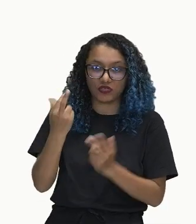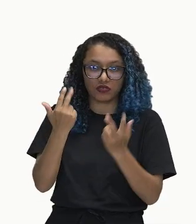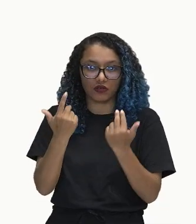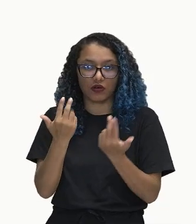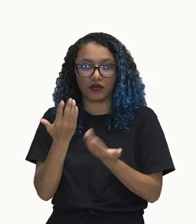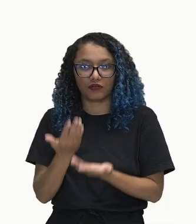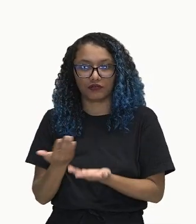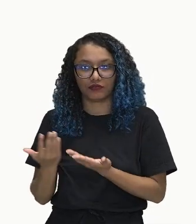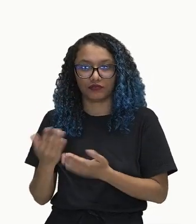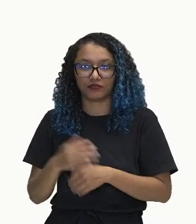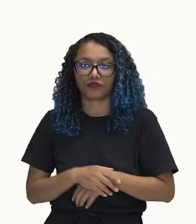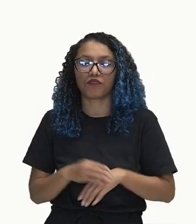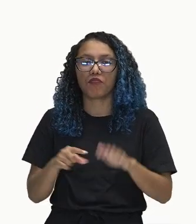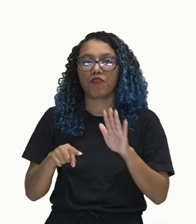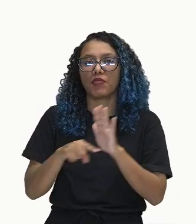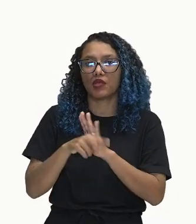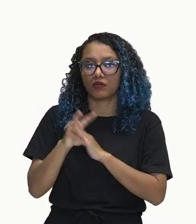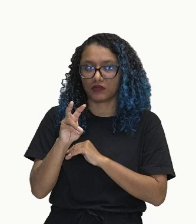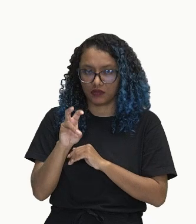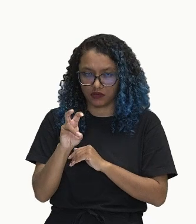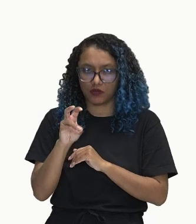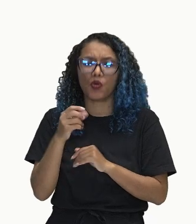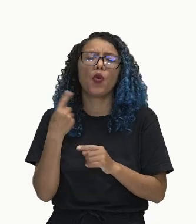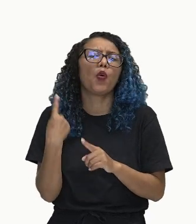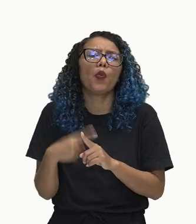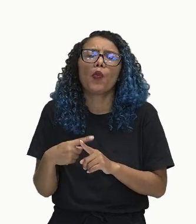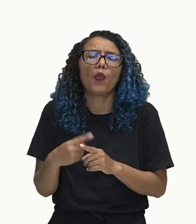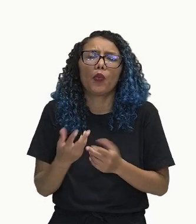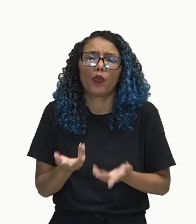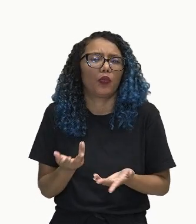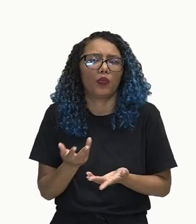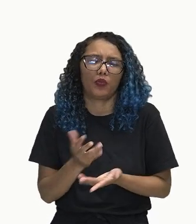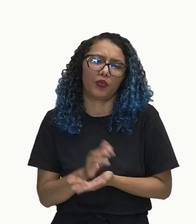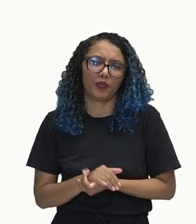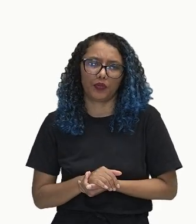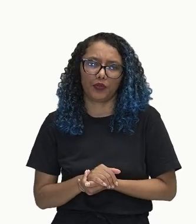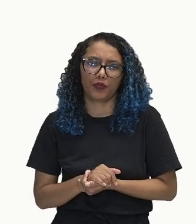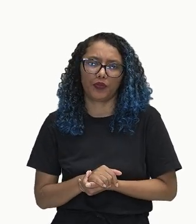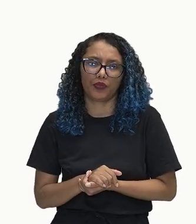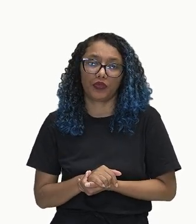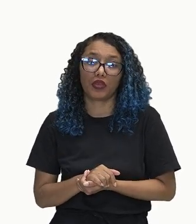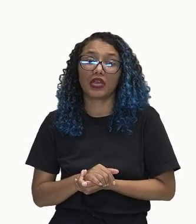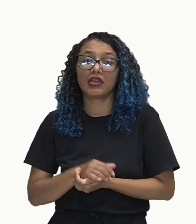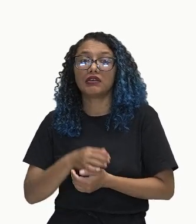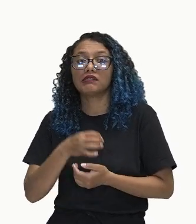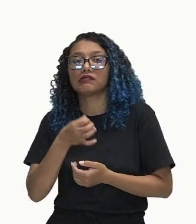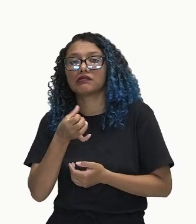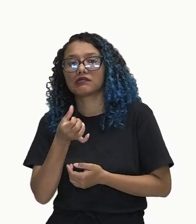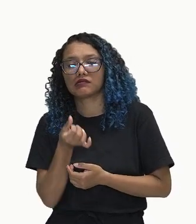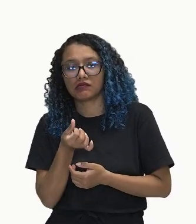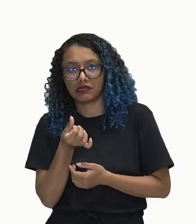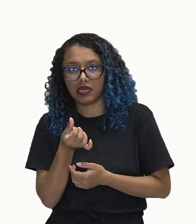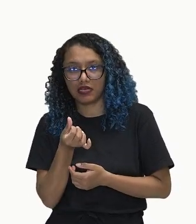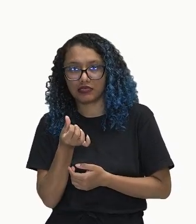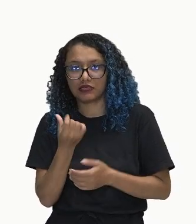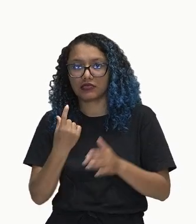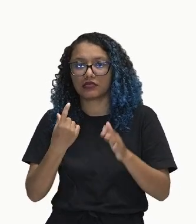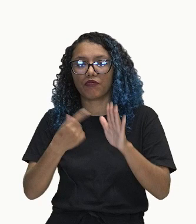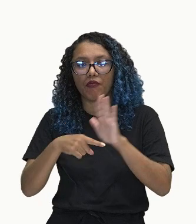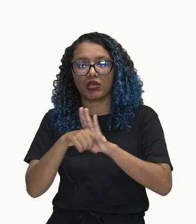a menos 5. Por quê? Porque 6 menos 5 é 1. E está certo aqui,